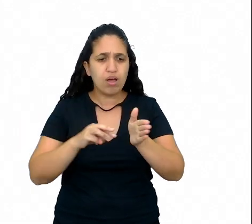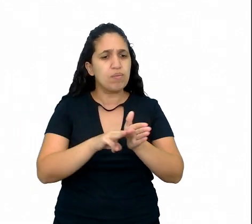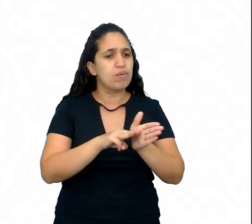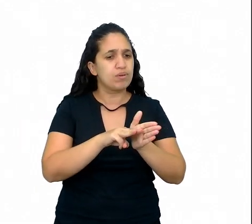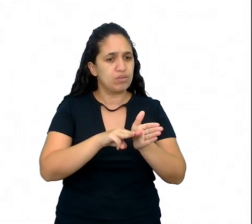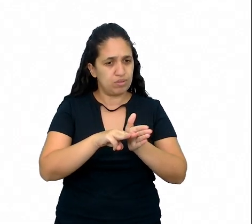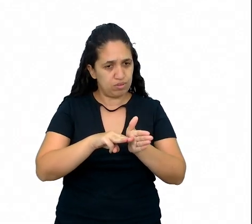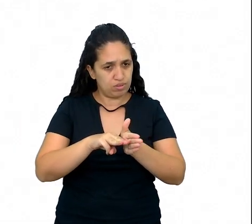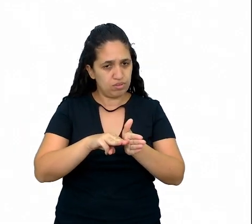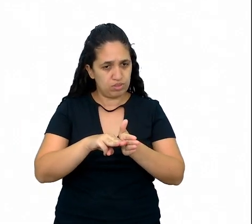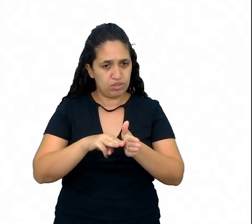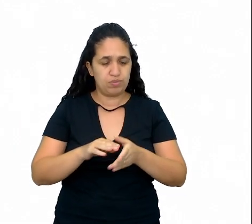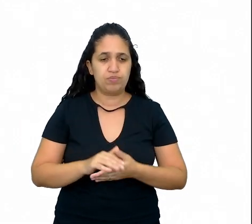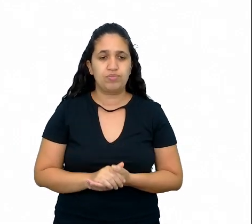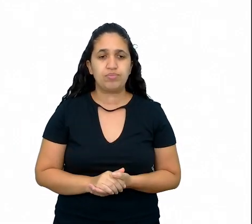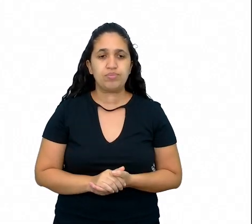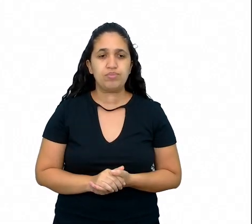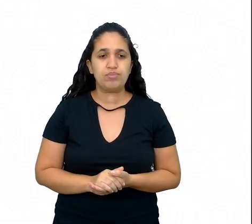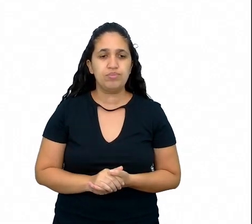metodologia.